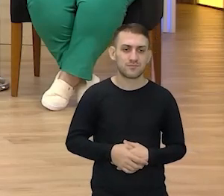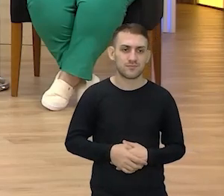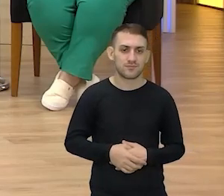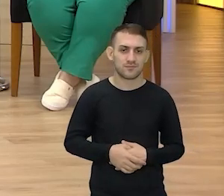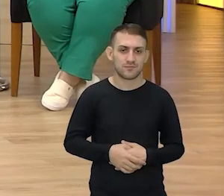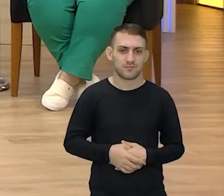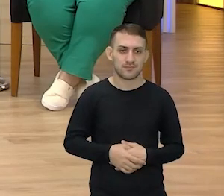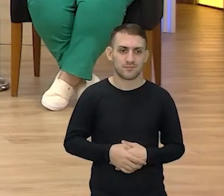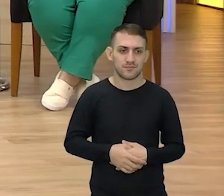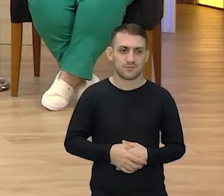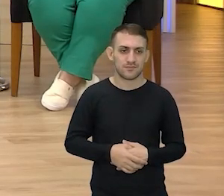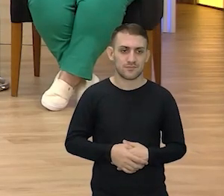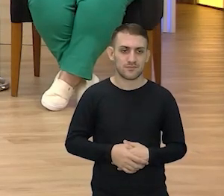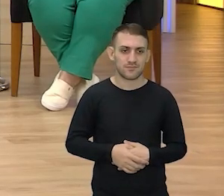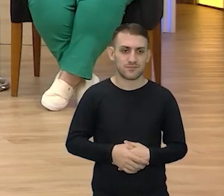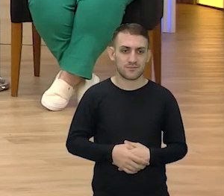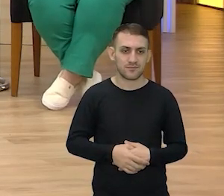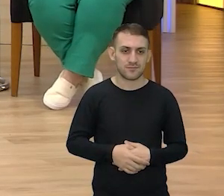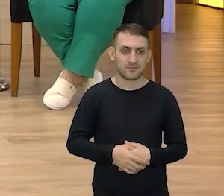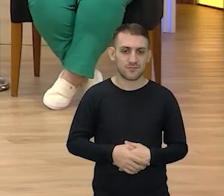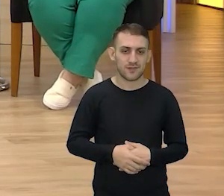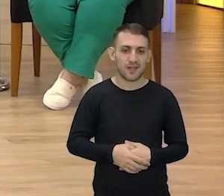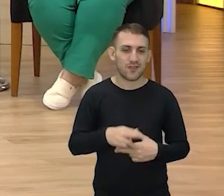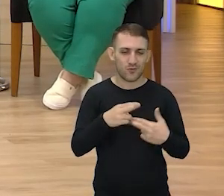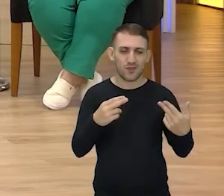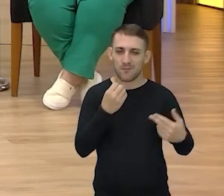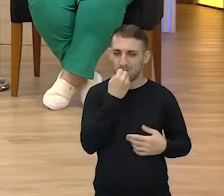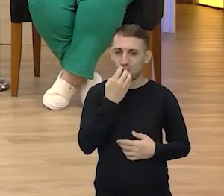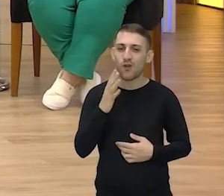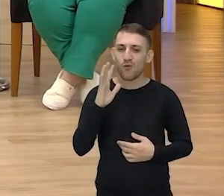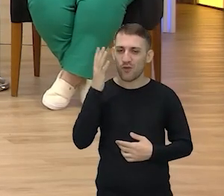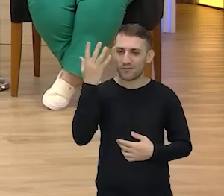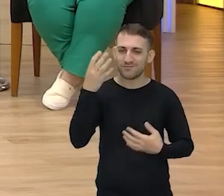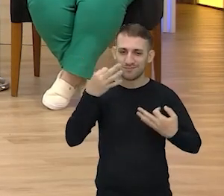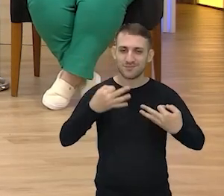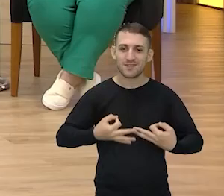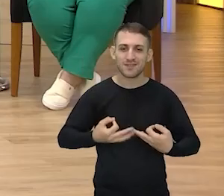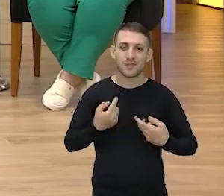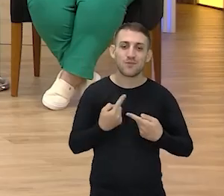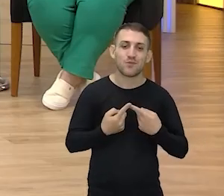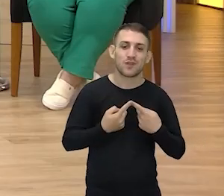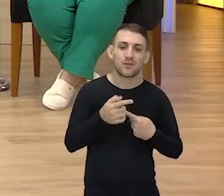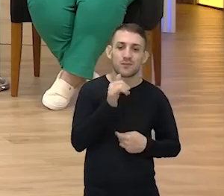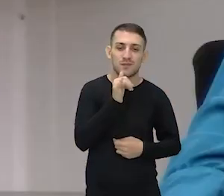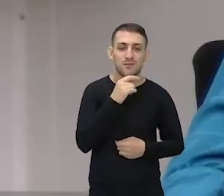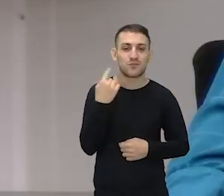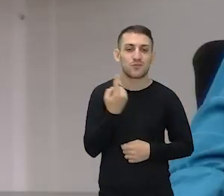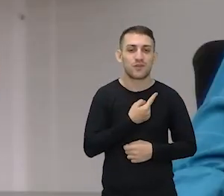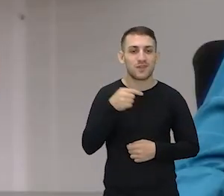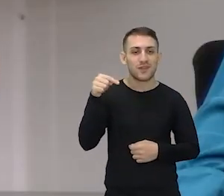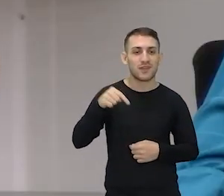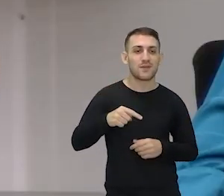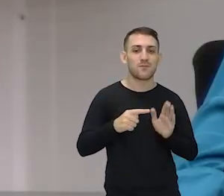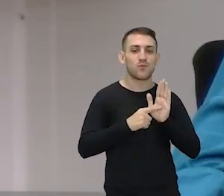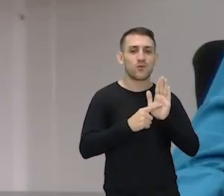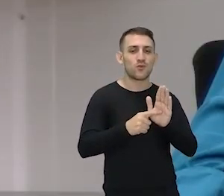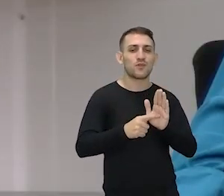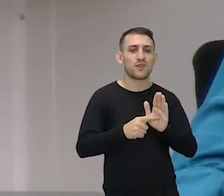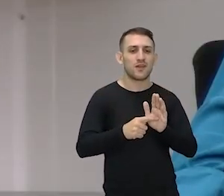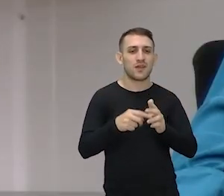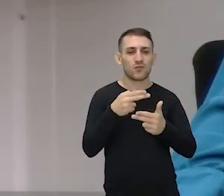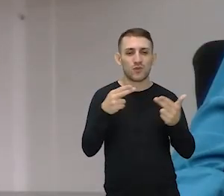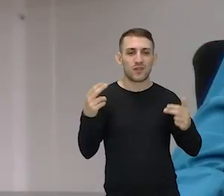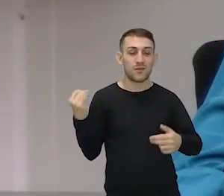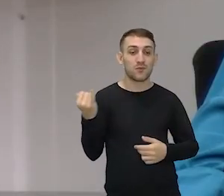Bom, e aí a recompensa vem, né? Porque vamos colocar aqui as evidências,